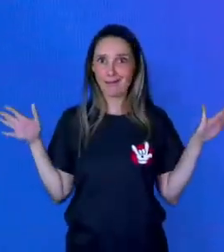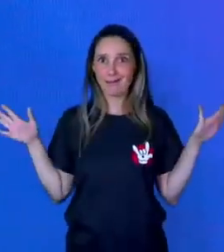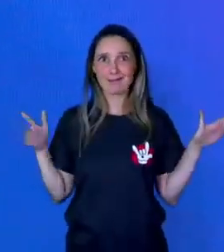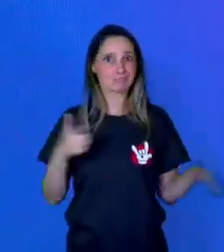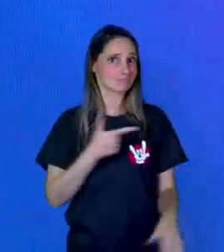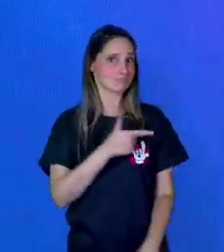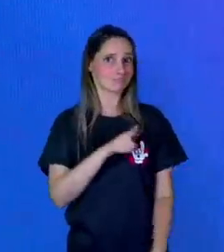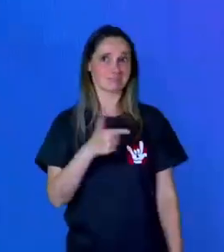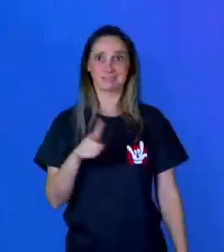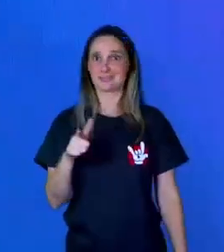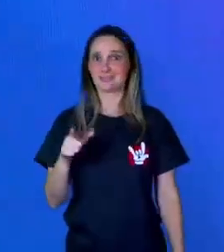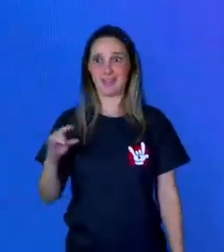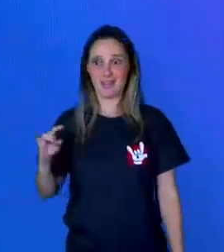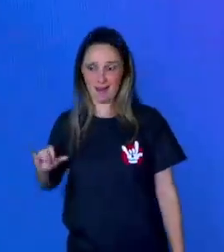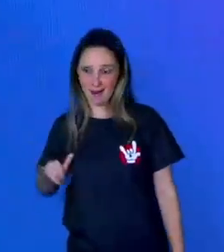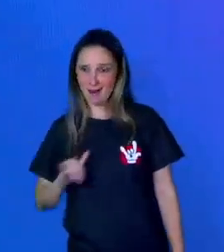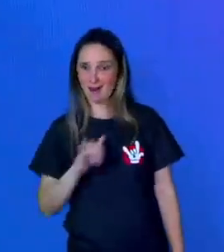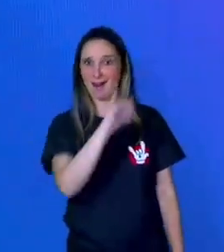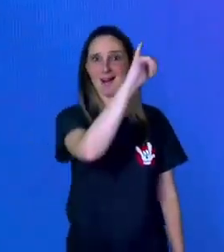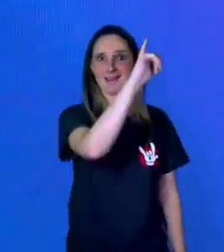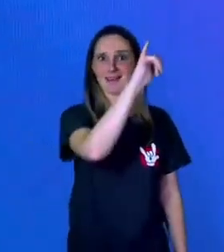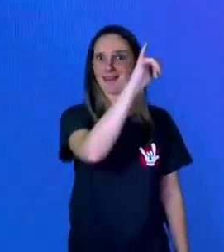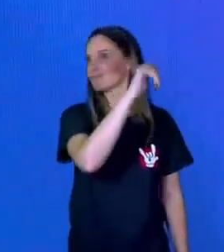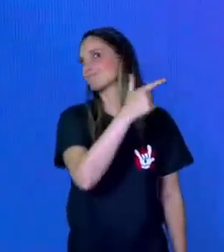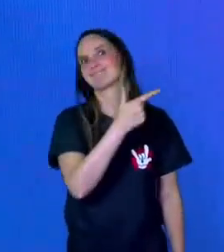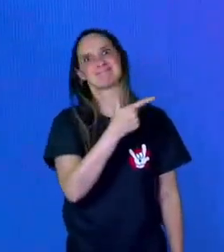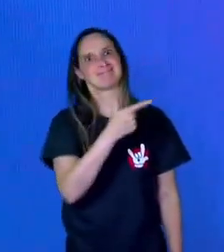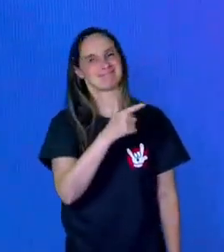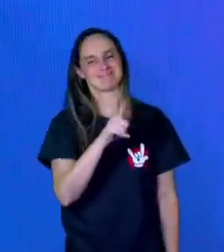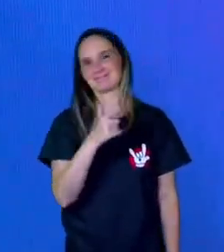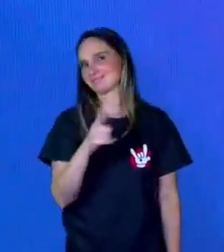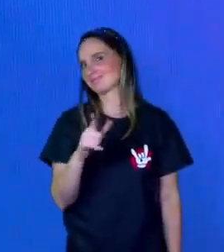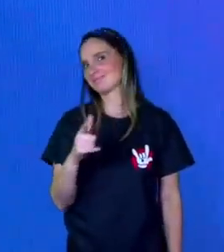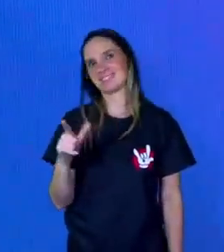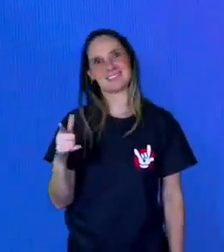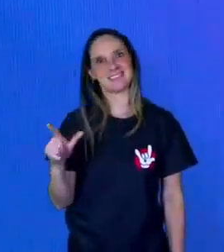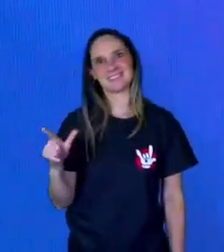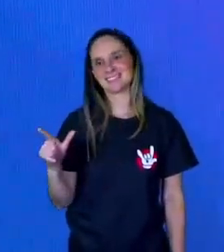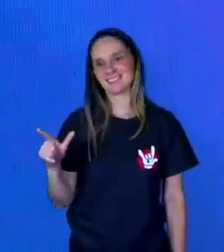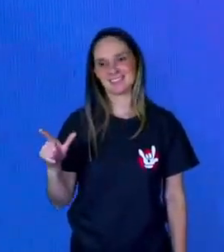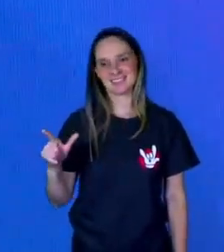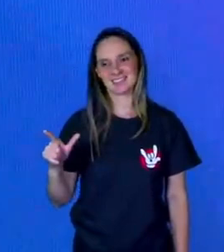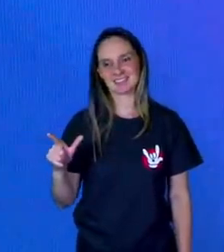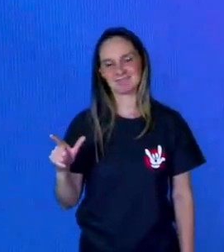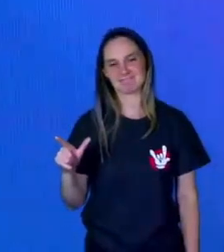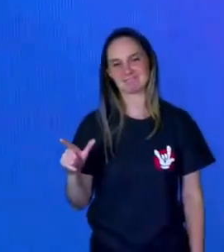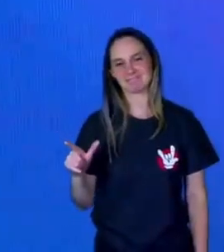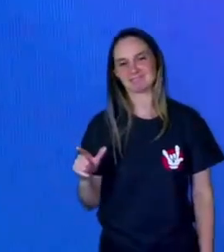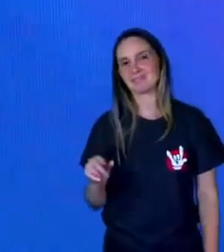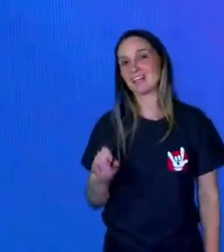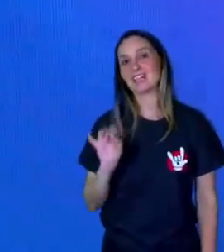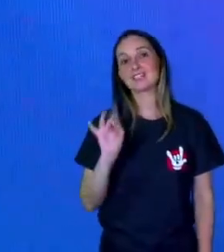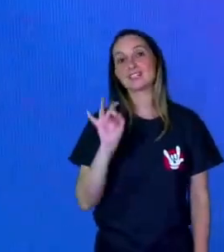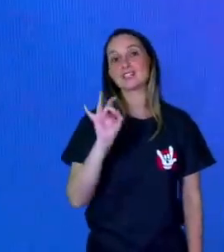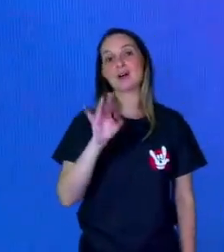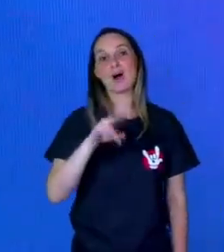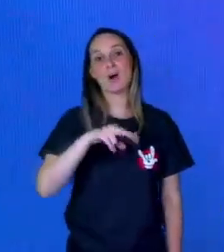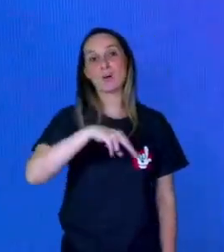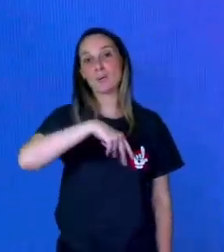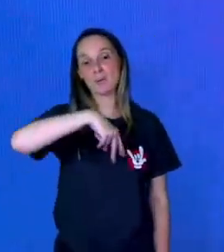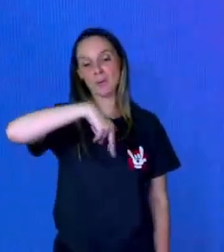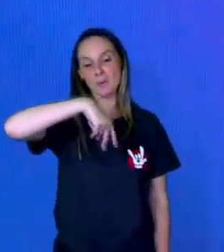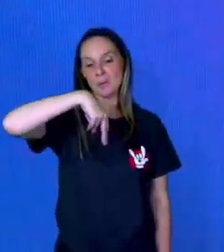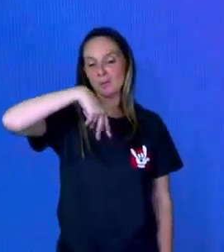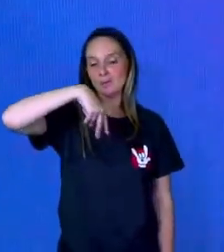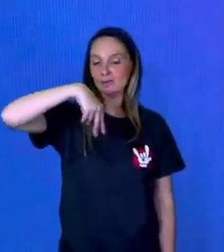Elias no redemoinho. Ele não está sendo carregado. Ele está simplesmente subindo. O seu corpo está